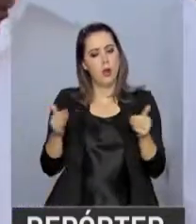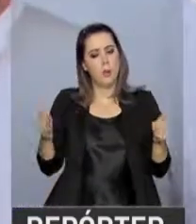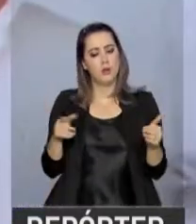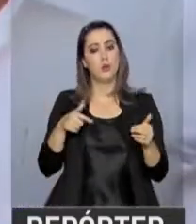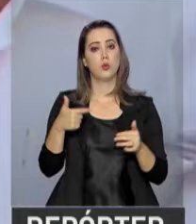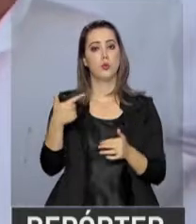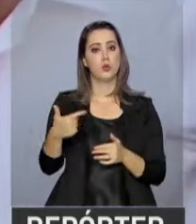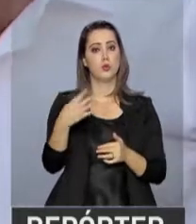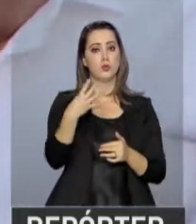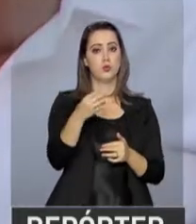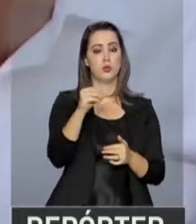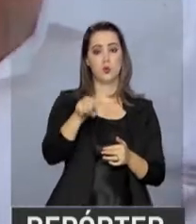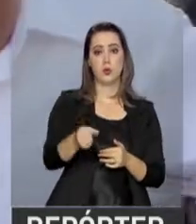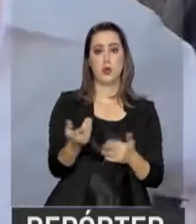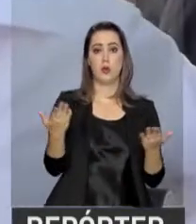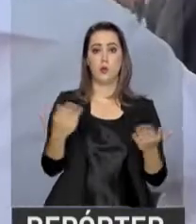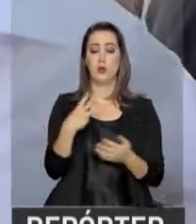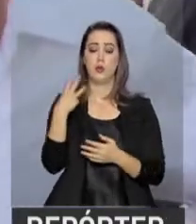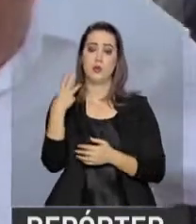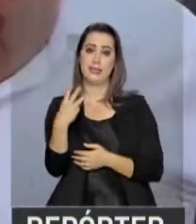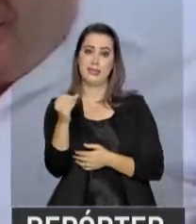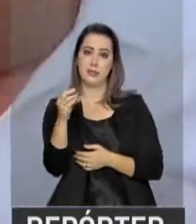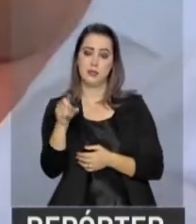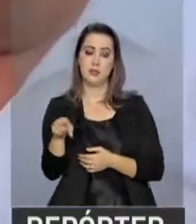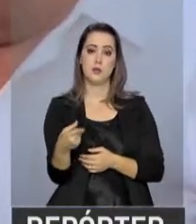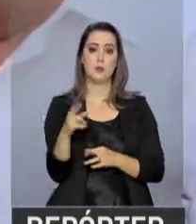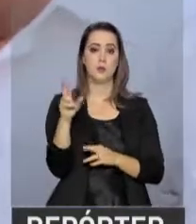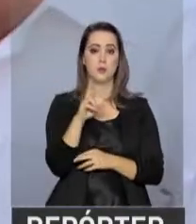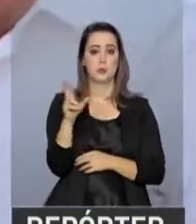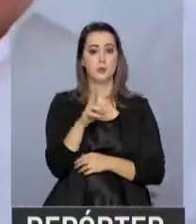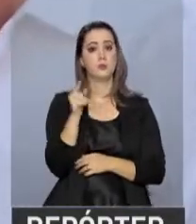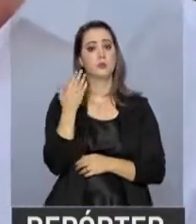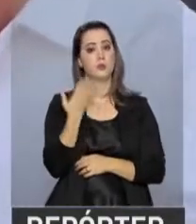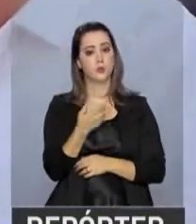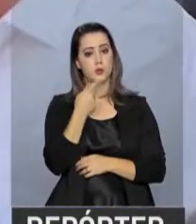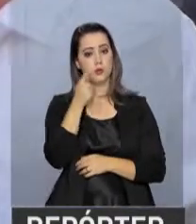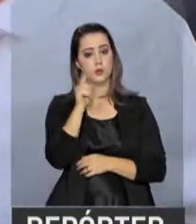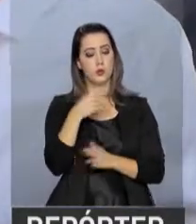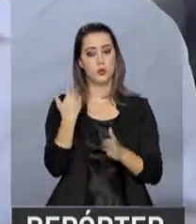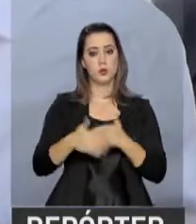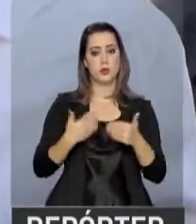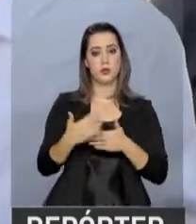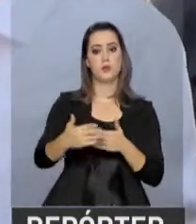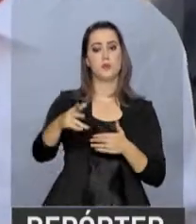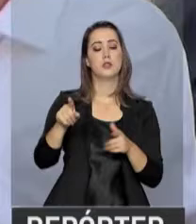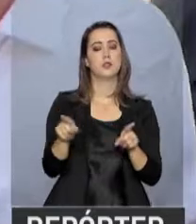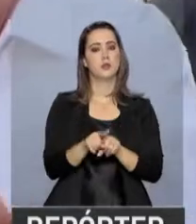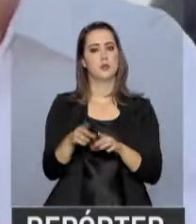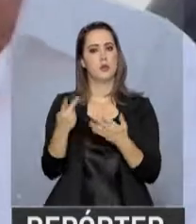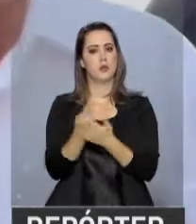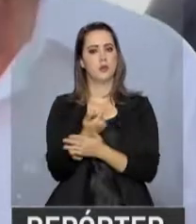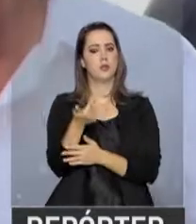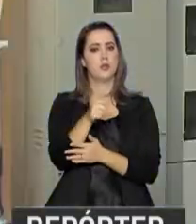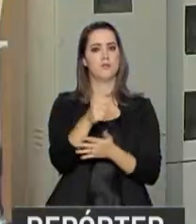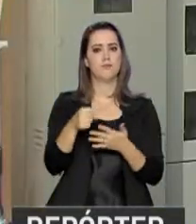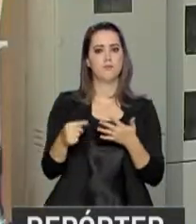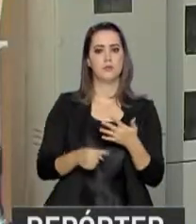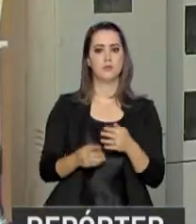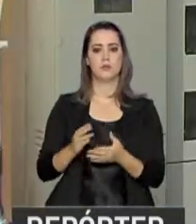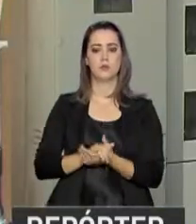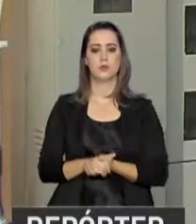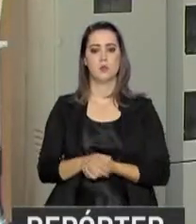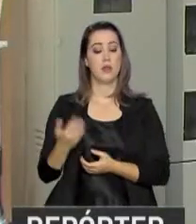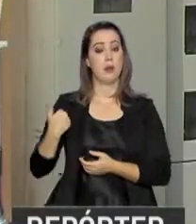de 240 mil para 300 mil reais. Segundo ele, os avanços também ocorrem em outras áreas.